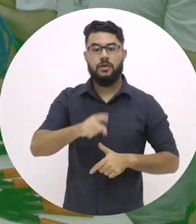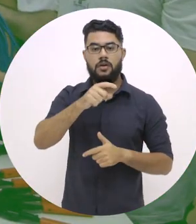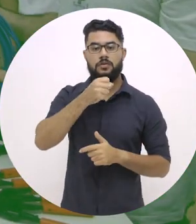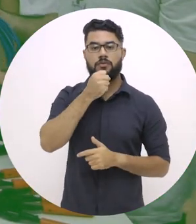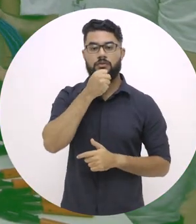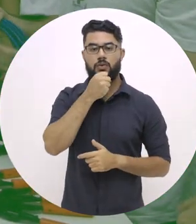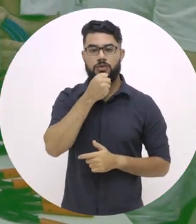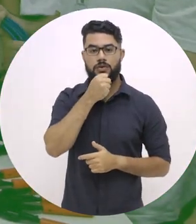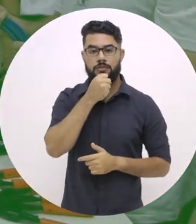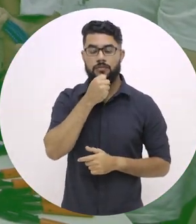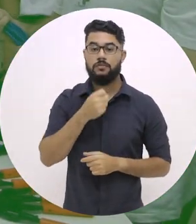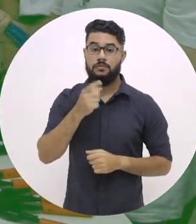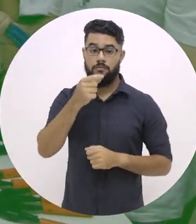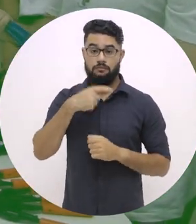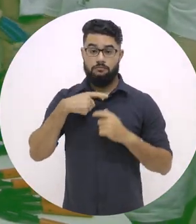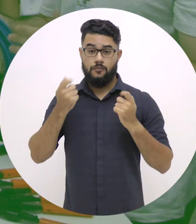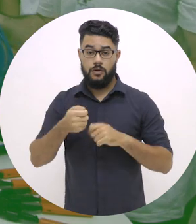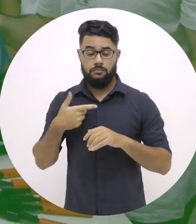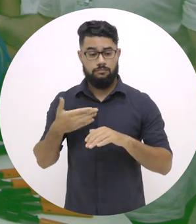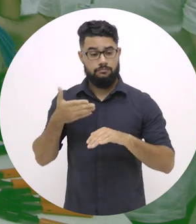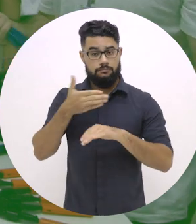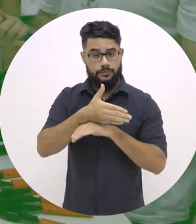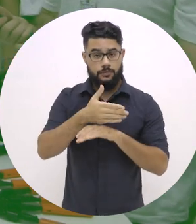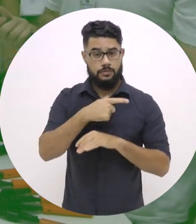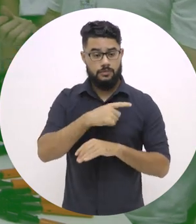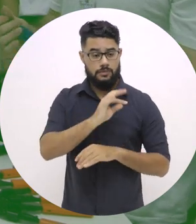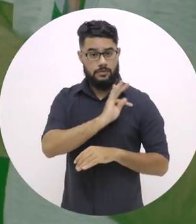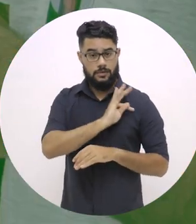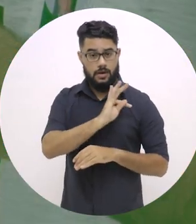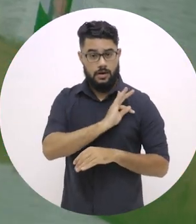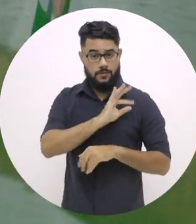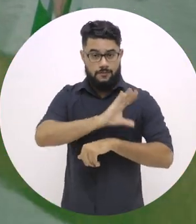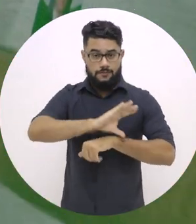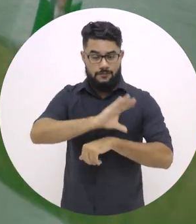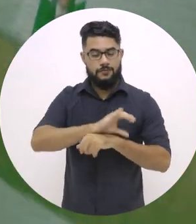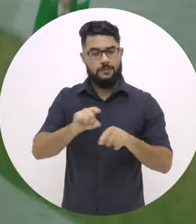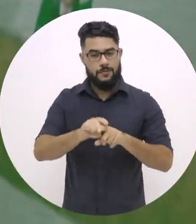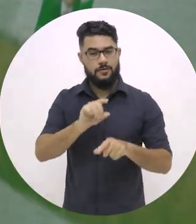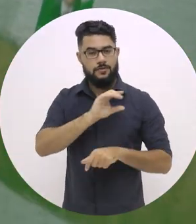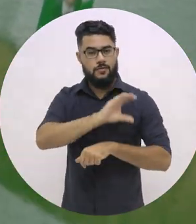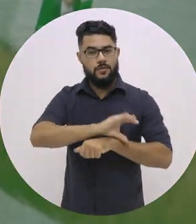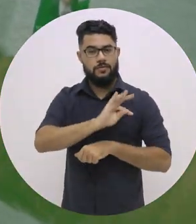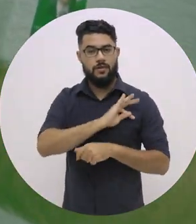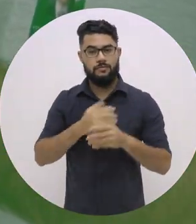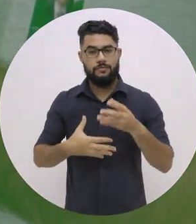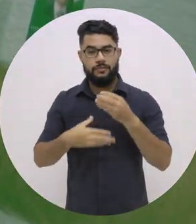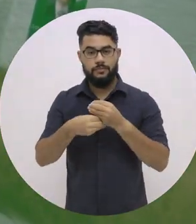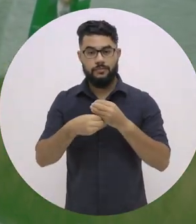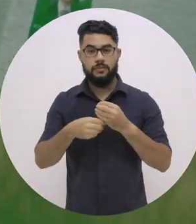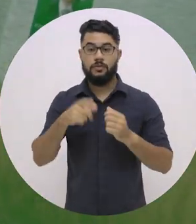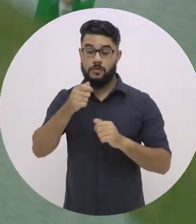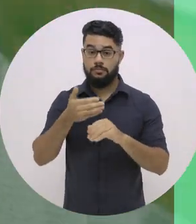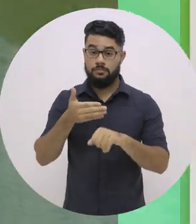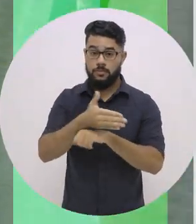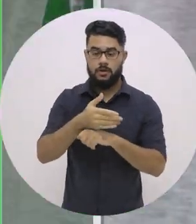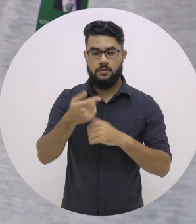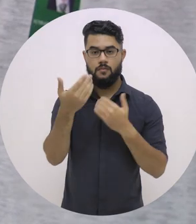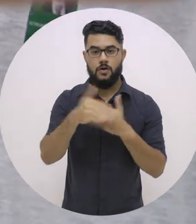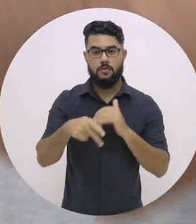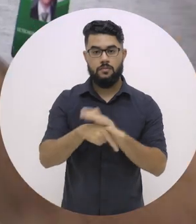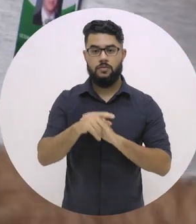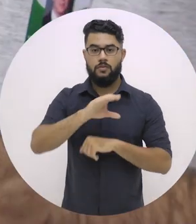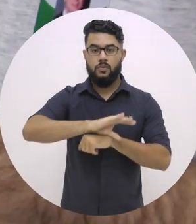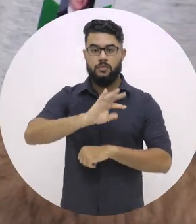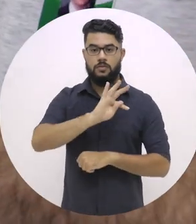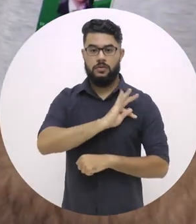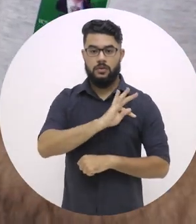modalidades integrado e subsequente, e a seleção dos alunos é por meio do processo seletivo de cursos técnicos. O curso também